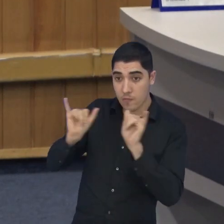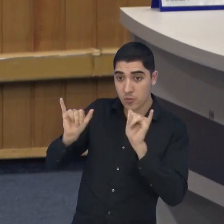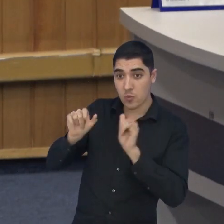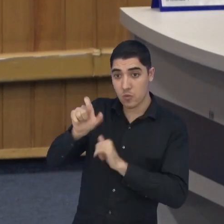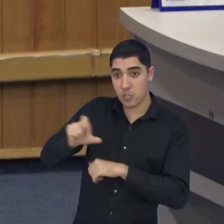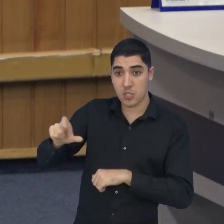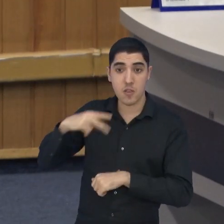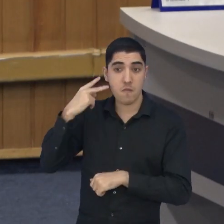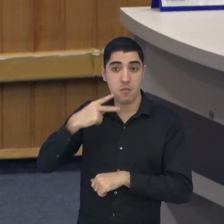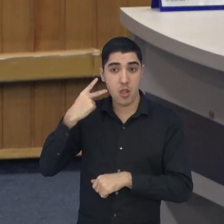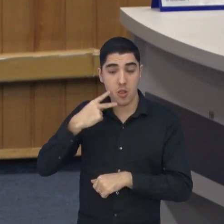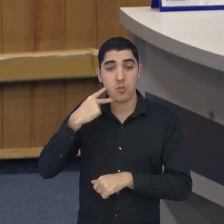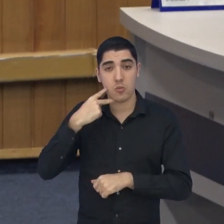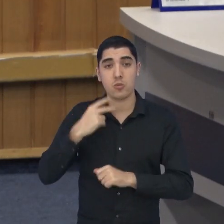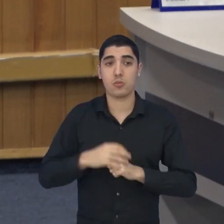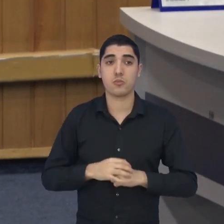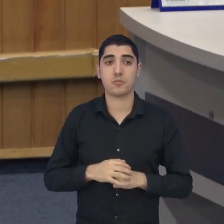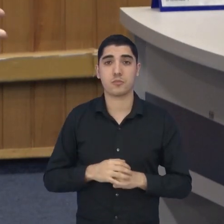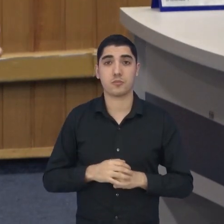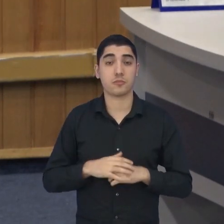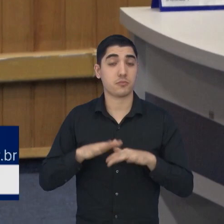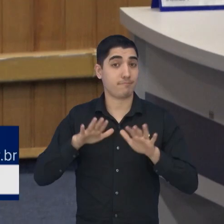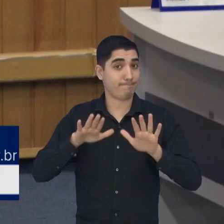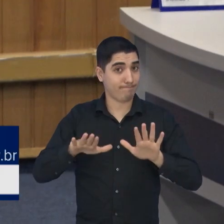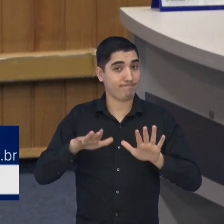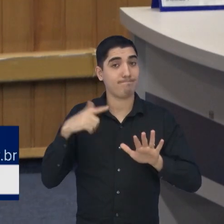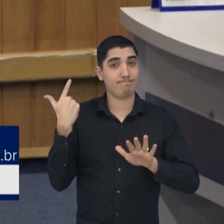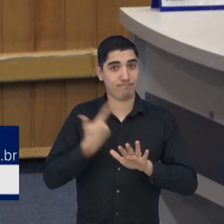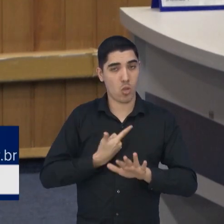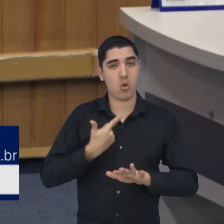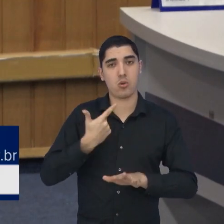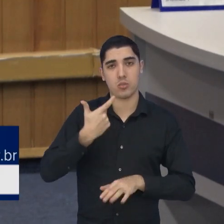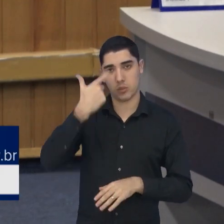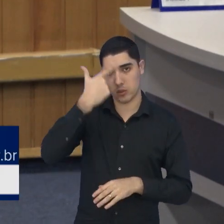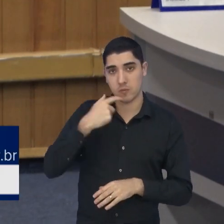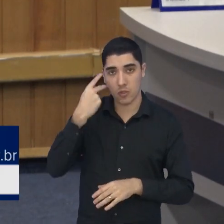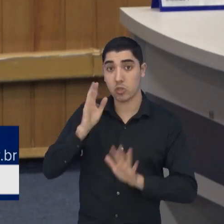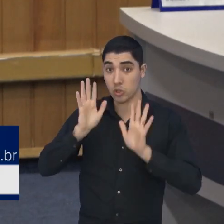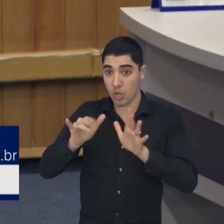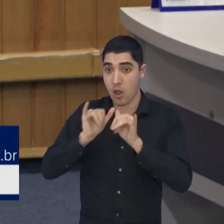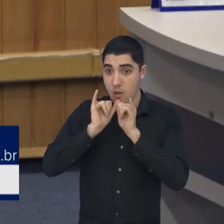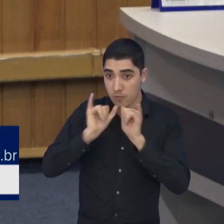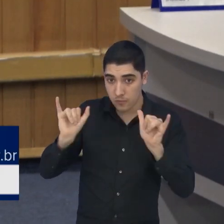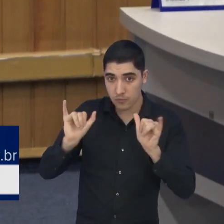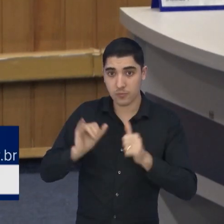pela administração, né? Mas nós fizemos a nossa parte de comunicar.